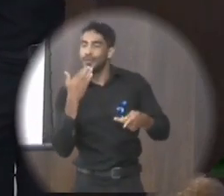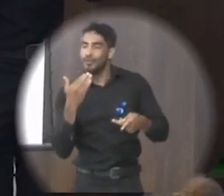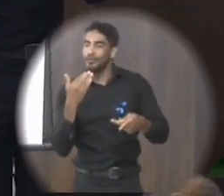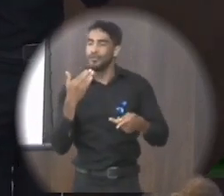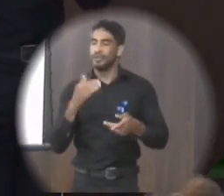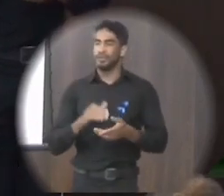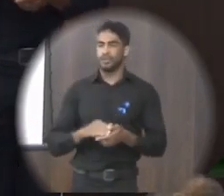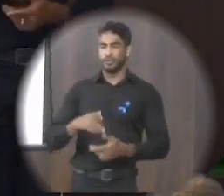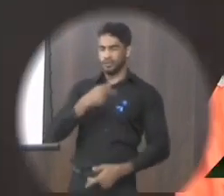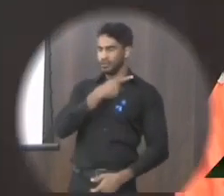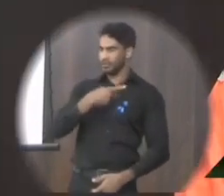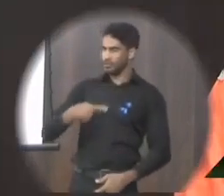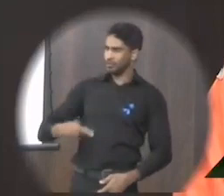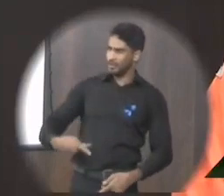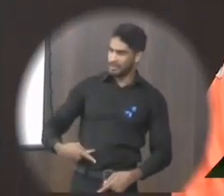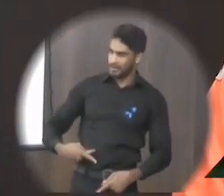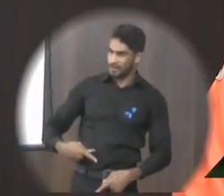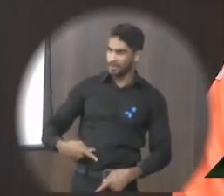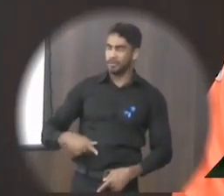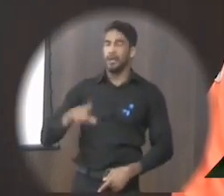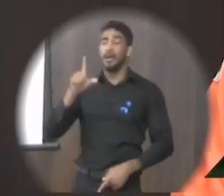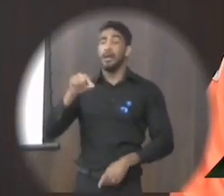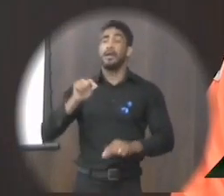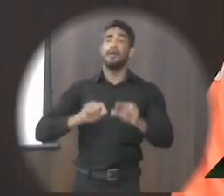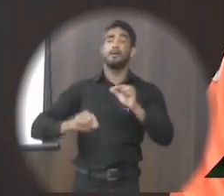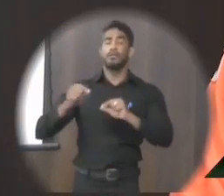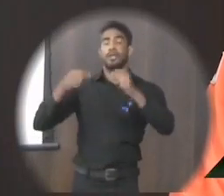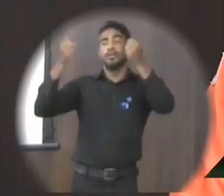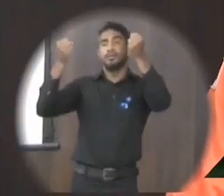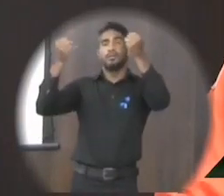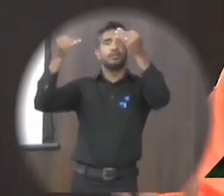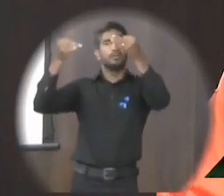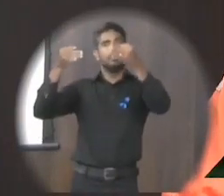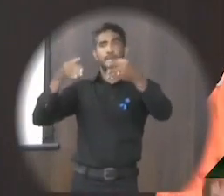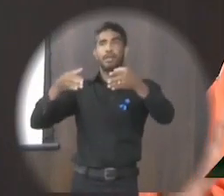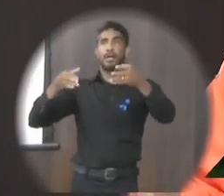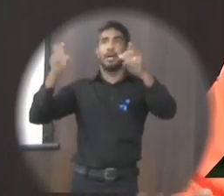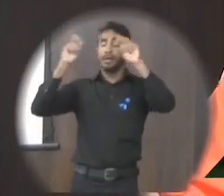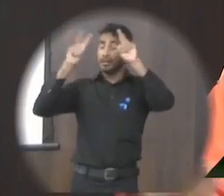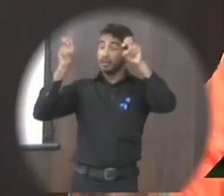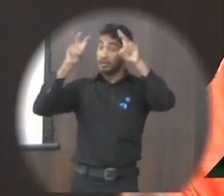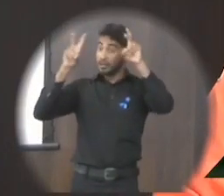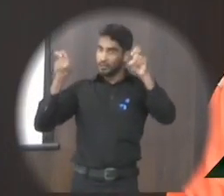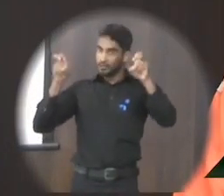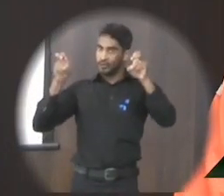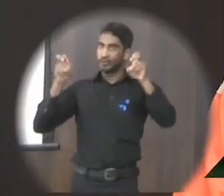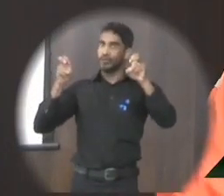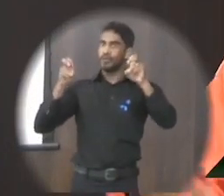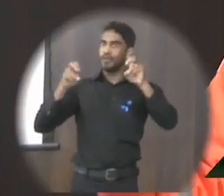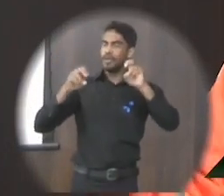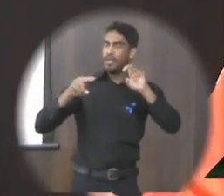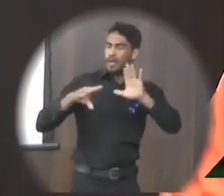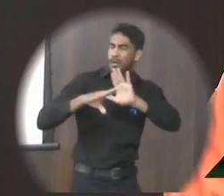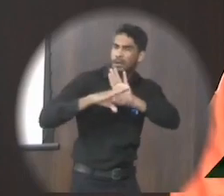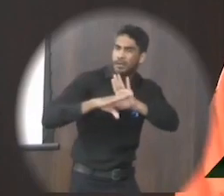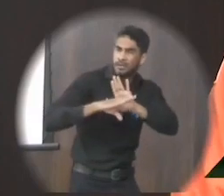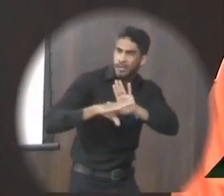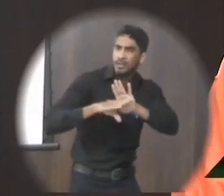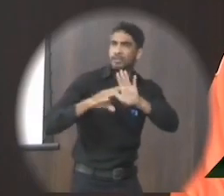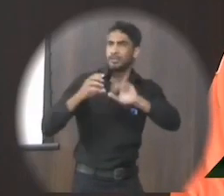do presidente, era mesmo explanar sobre esse atendimento, esse